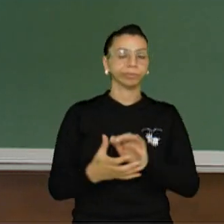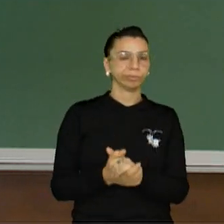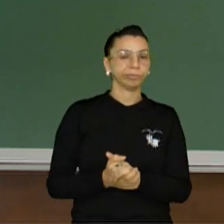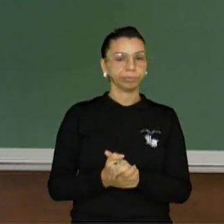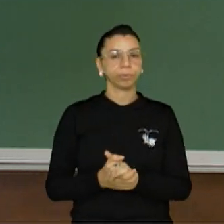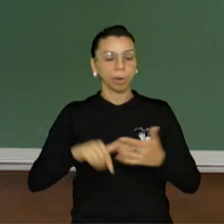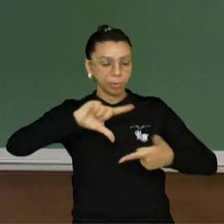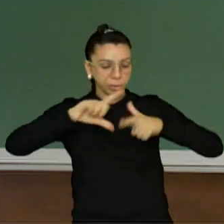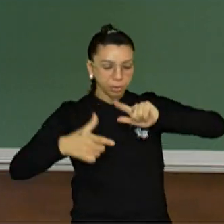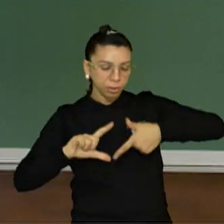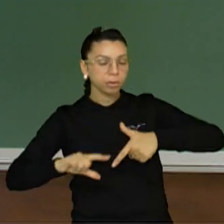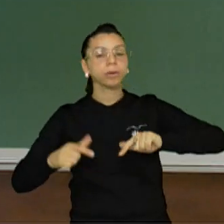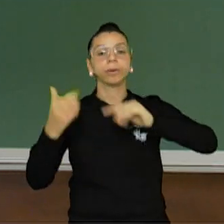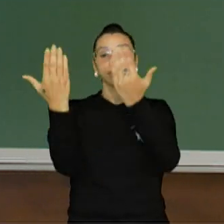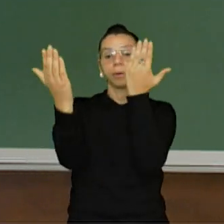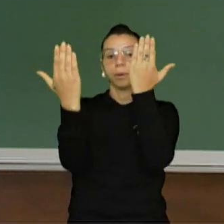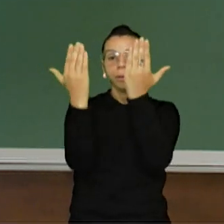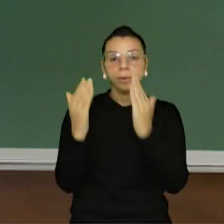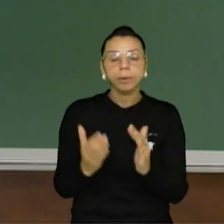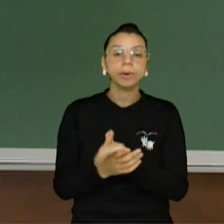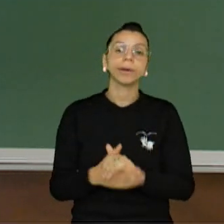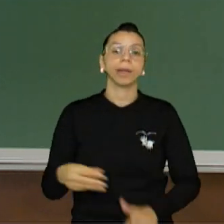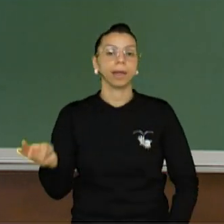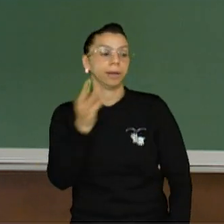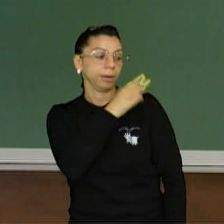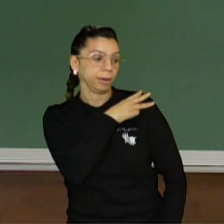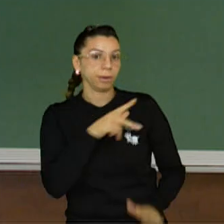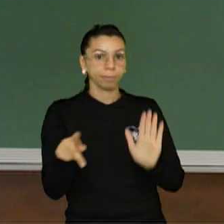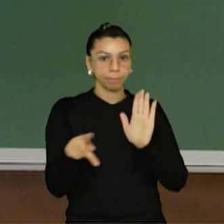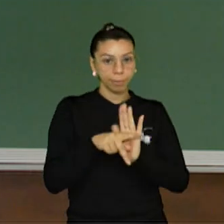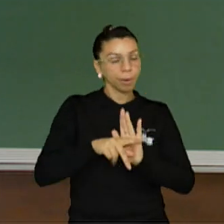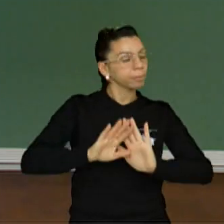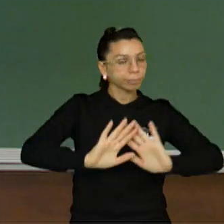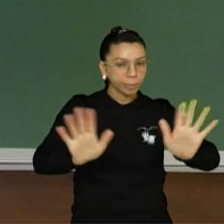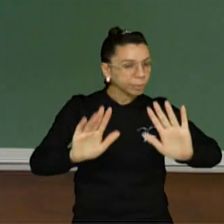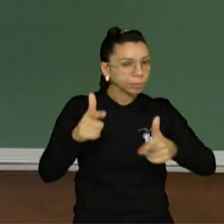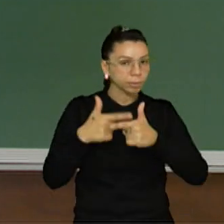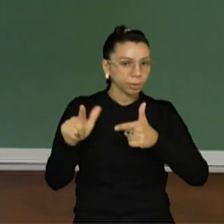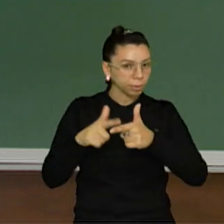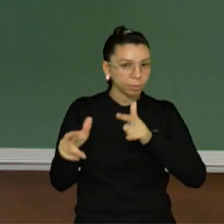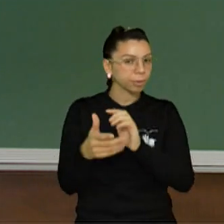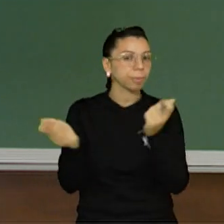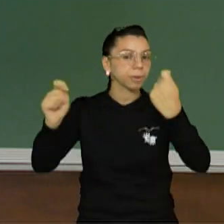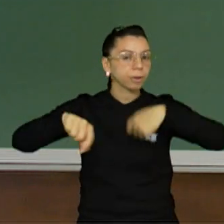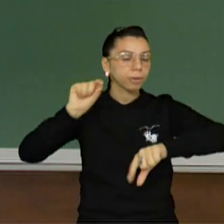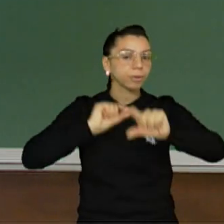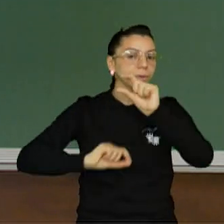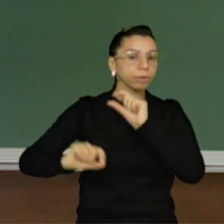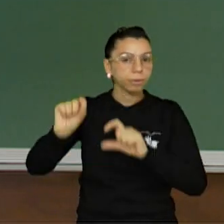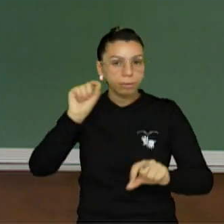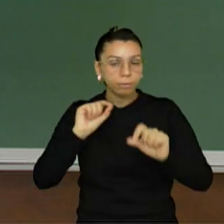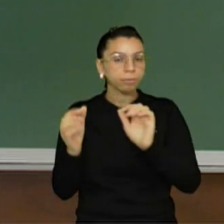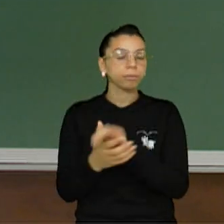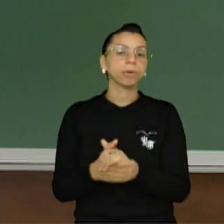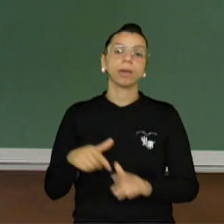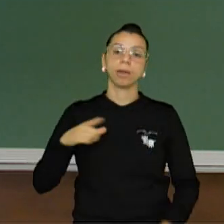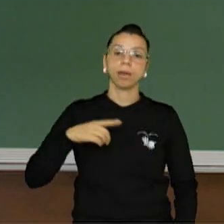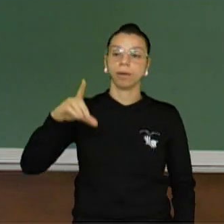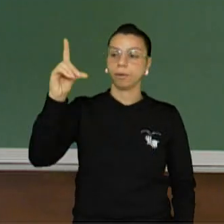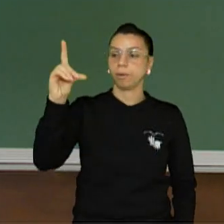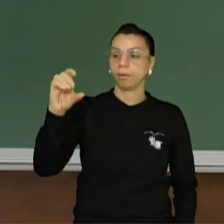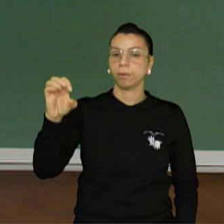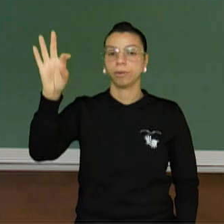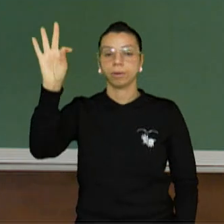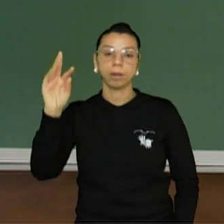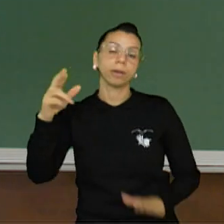Geometria analítica é uma matéria do terceiro ano, mas não faz mal, gente. A gente vai aqui aplicar o determinante,